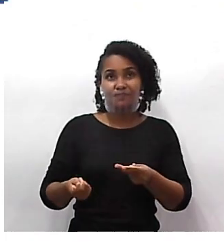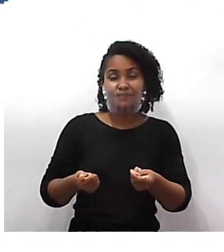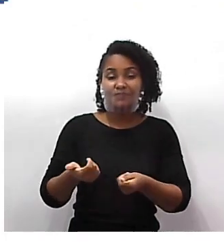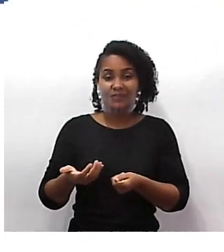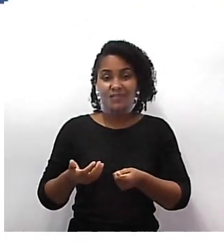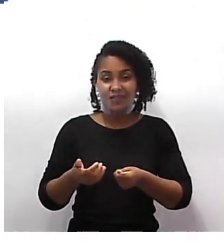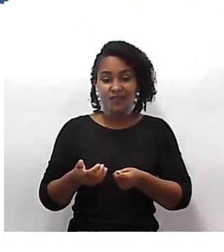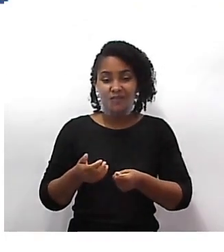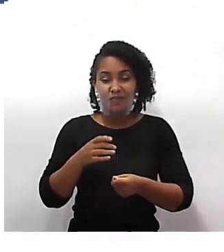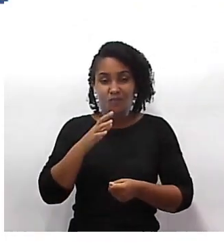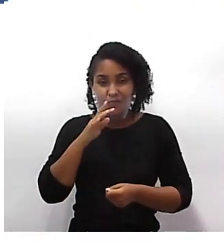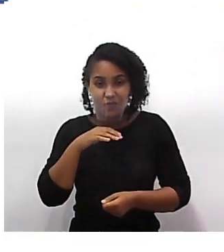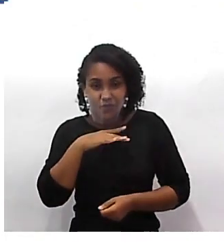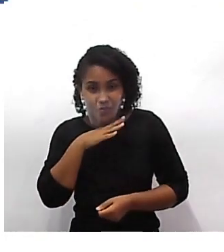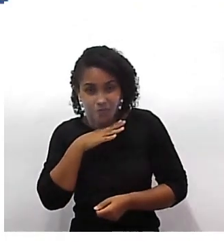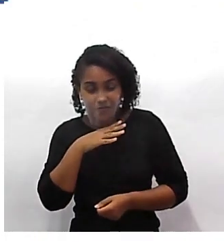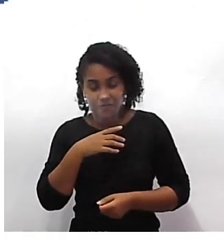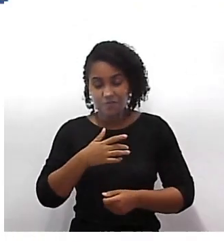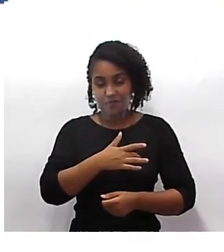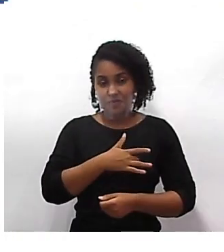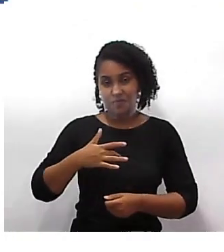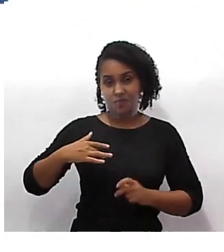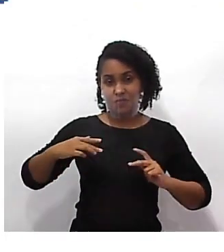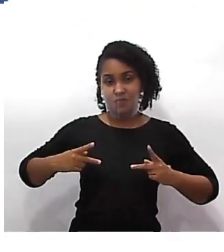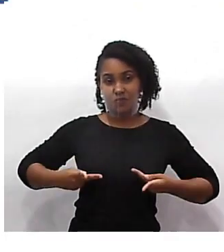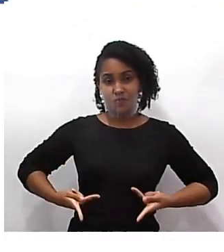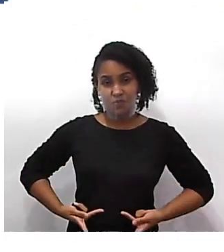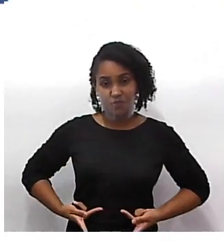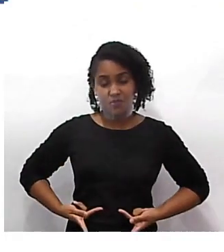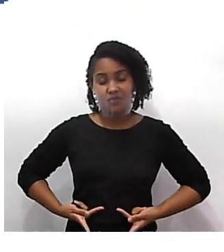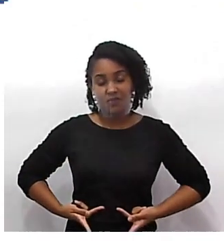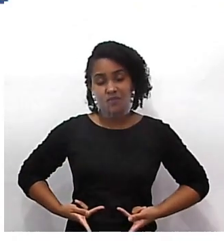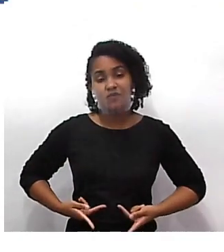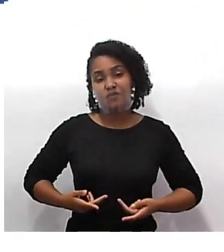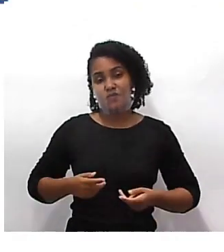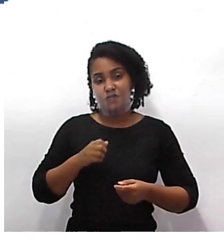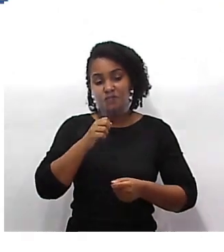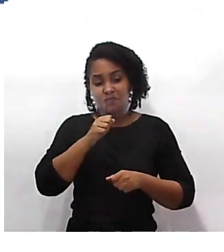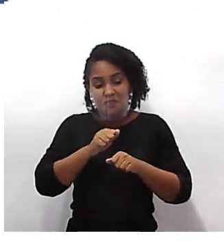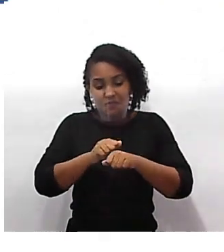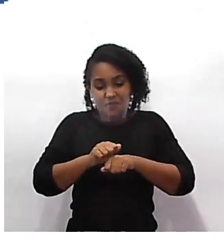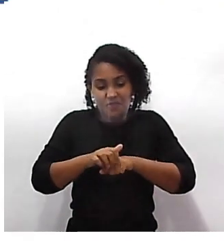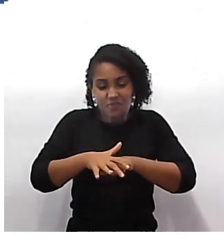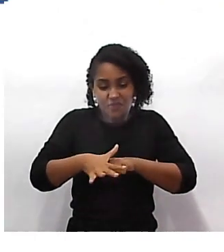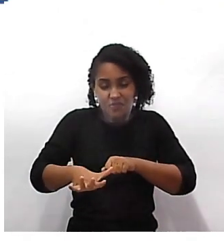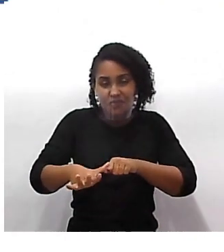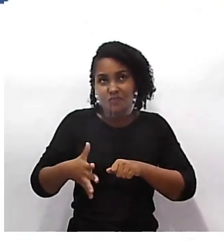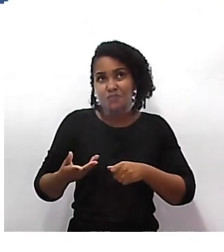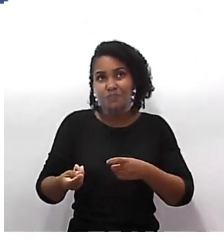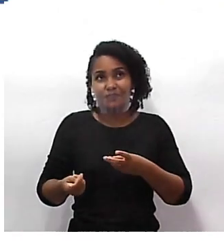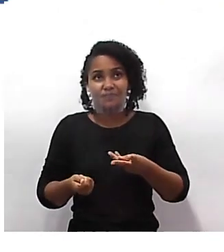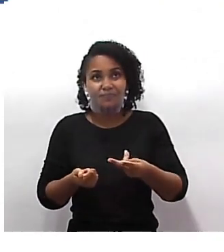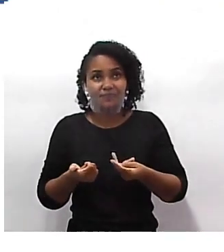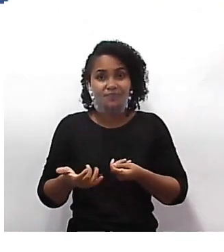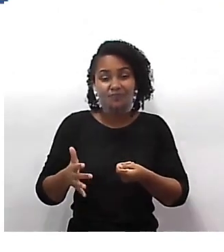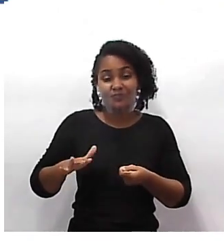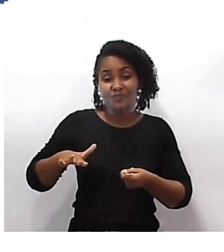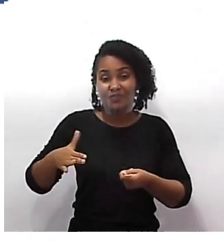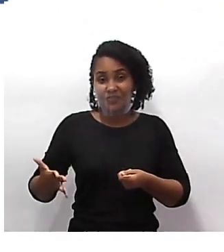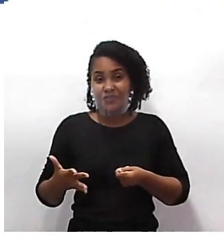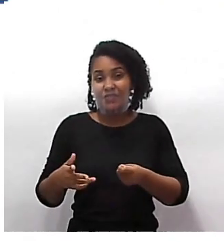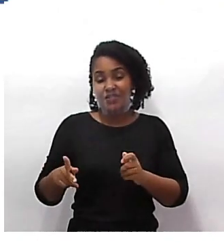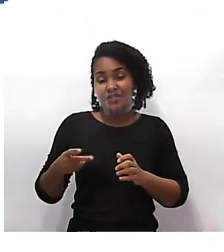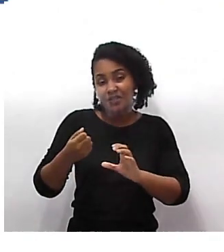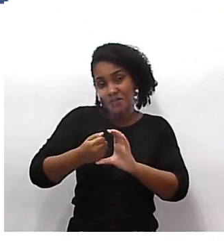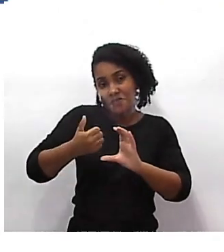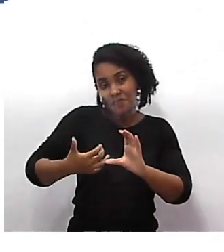serem agressivos à saúde humana, através de suas secreções ou através das suas substâncias